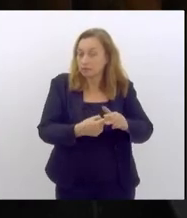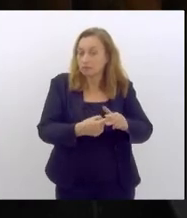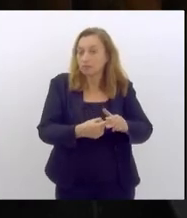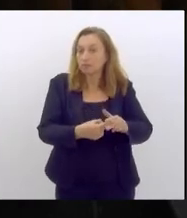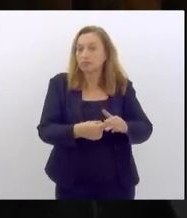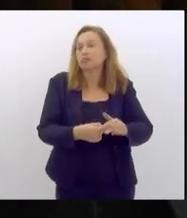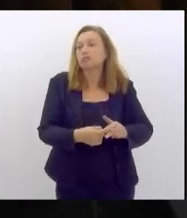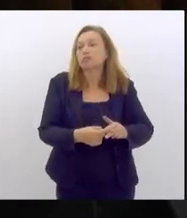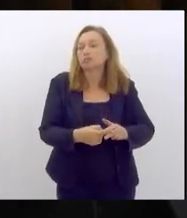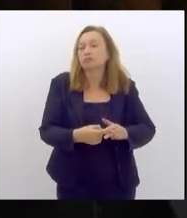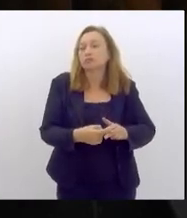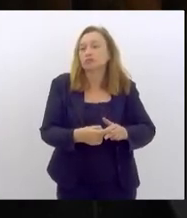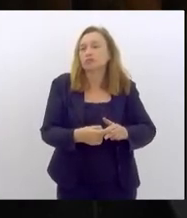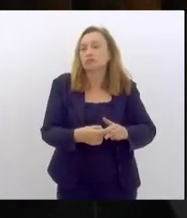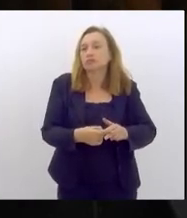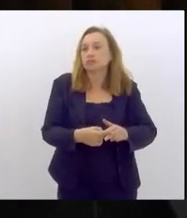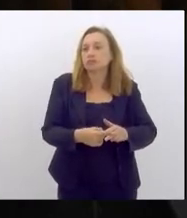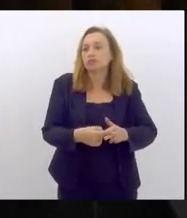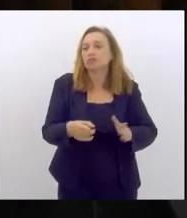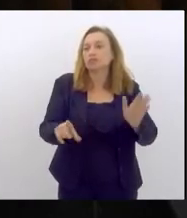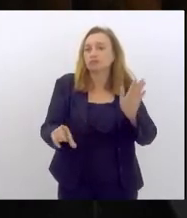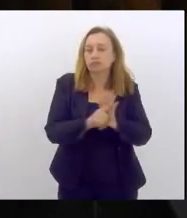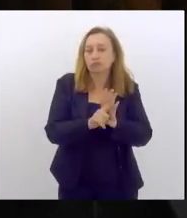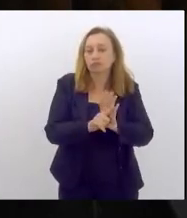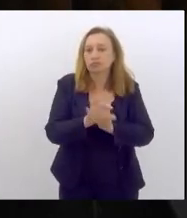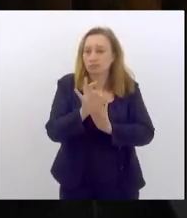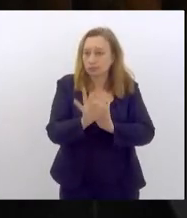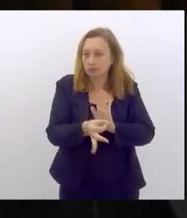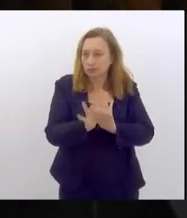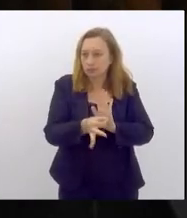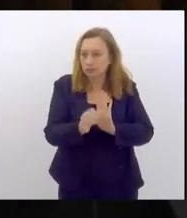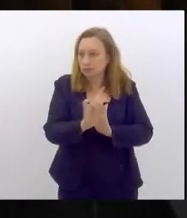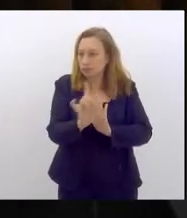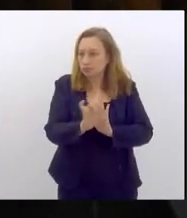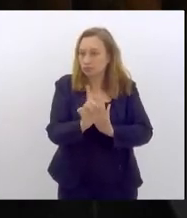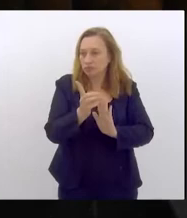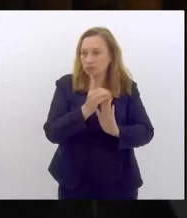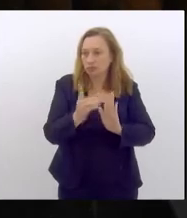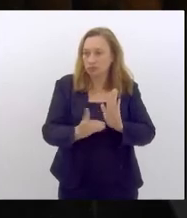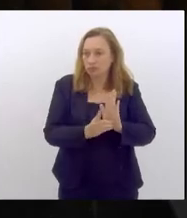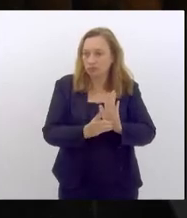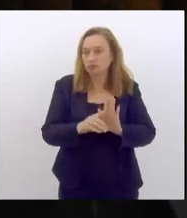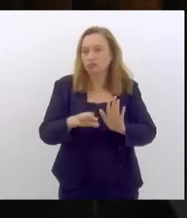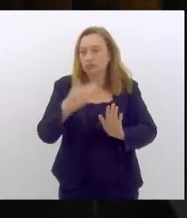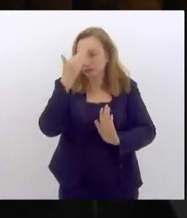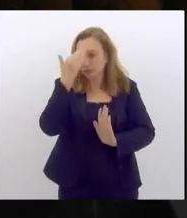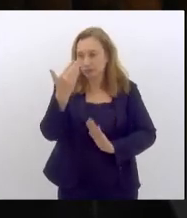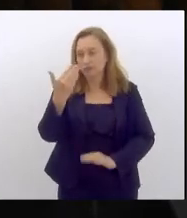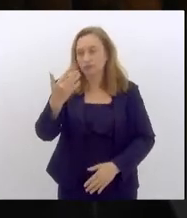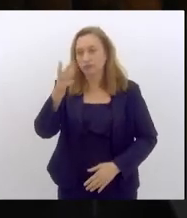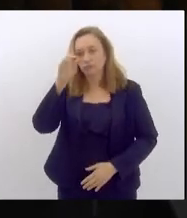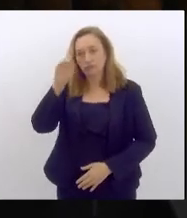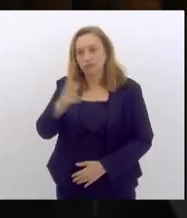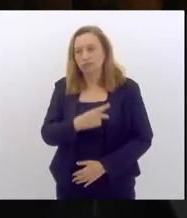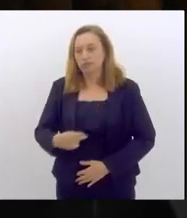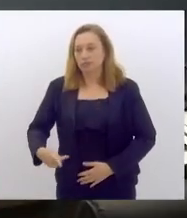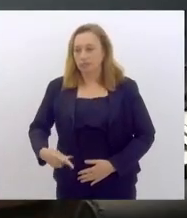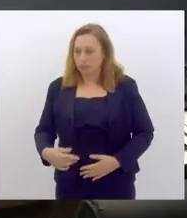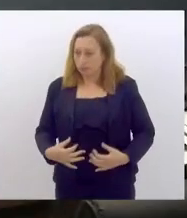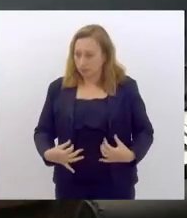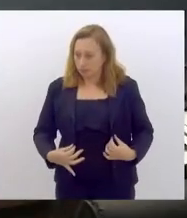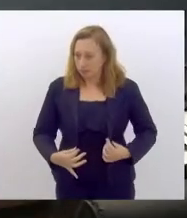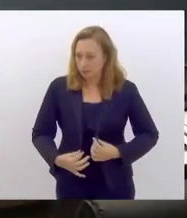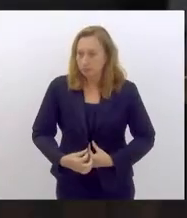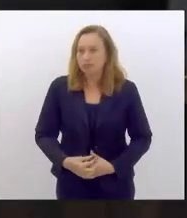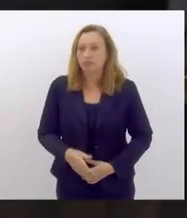regulamentação seja por lei específica e não por decreto. Muito obrigado, senhor presidente.